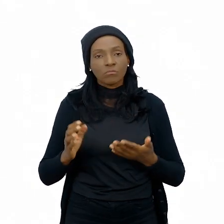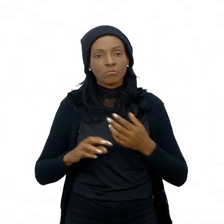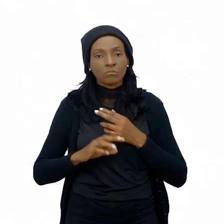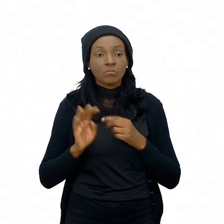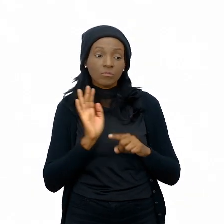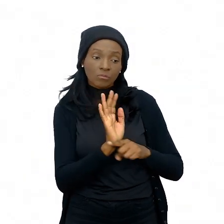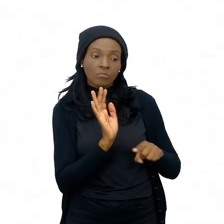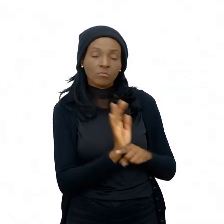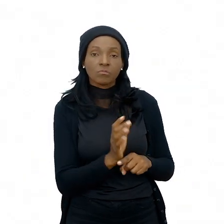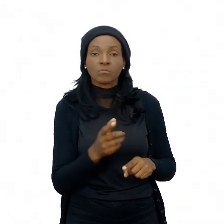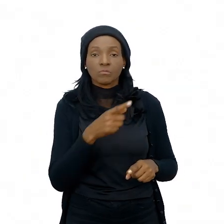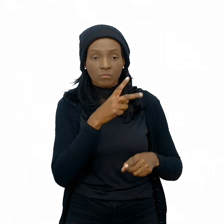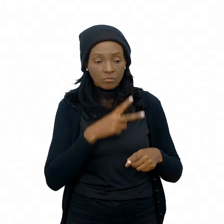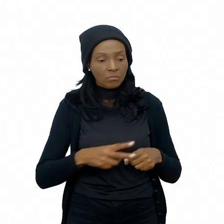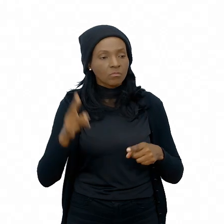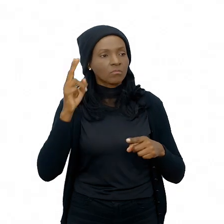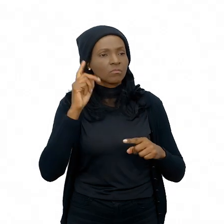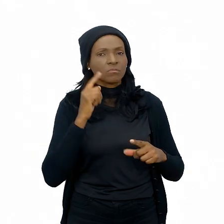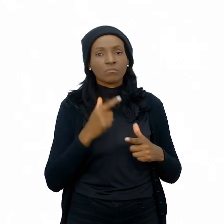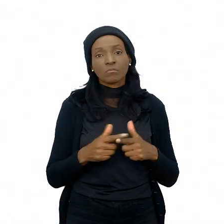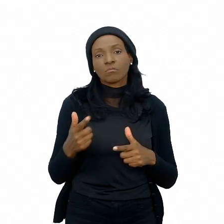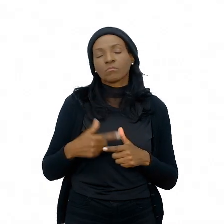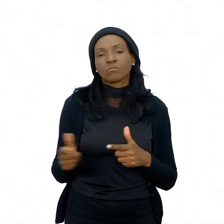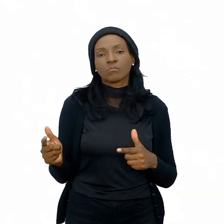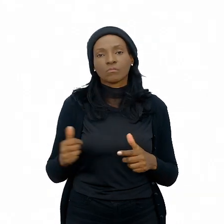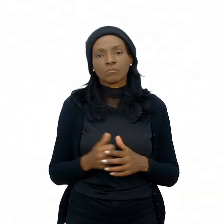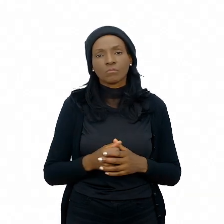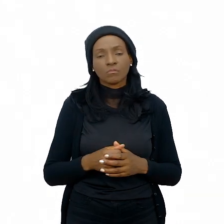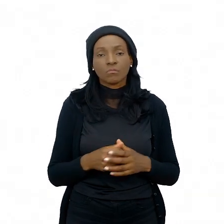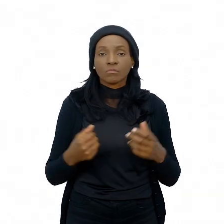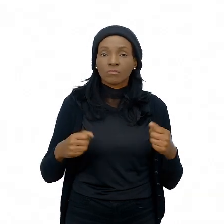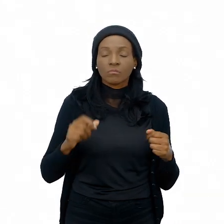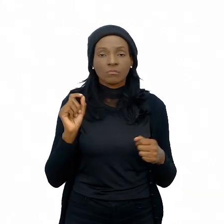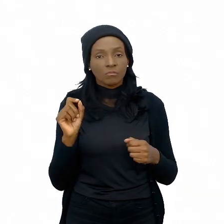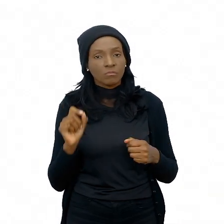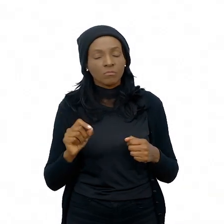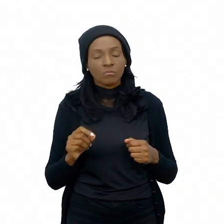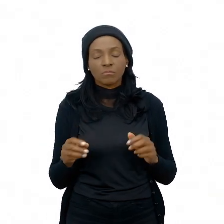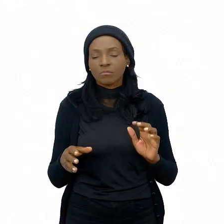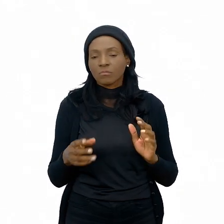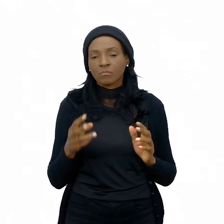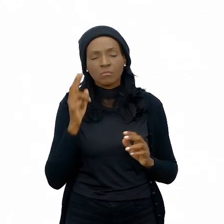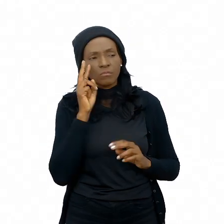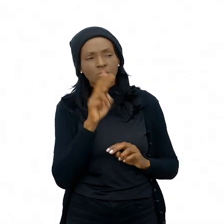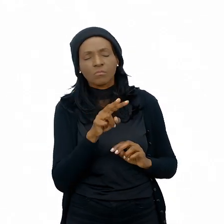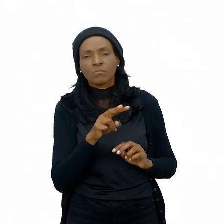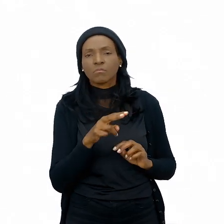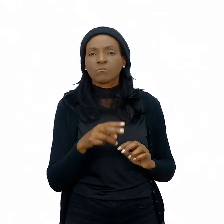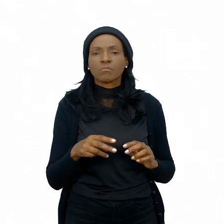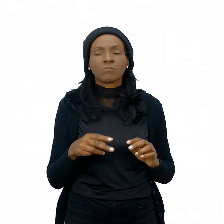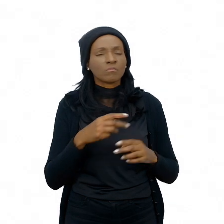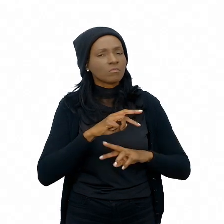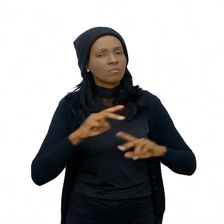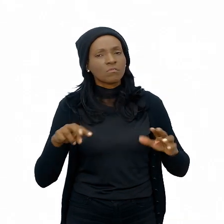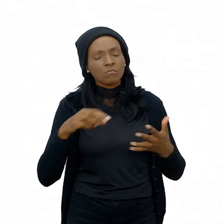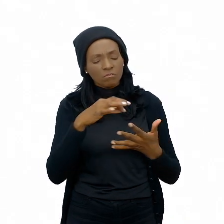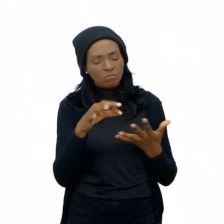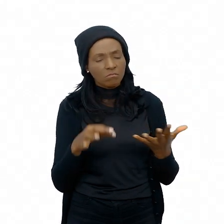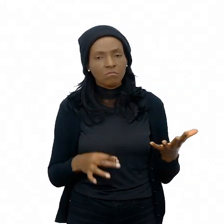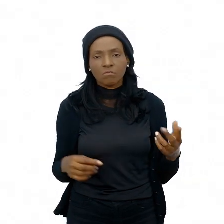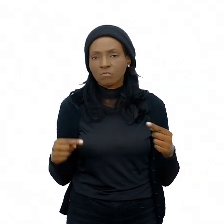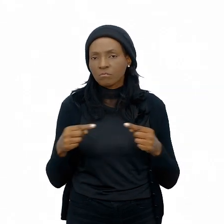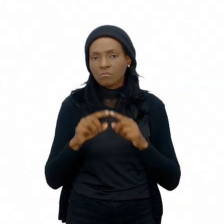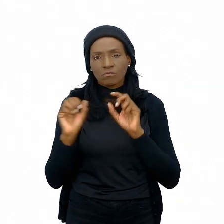desafios. E eles advêm do quê? Das próprias características desse sistema de numeração. Vamos